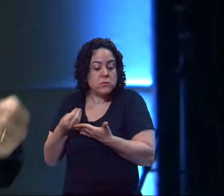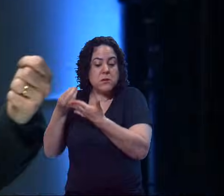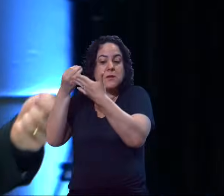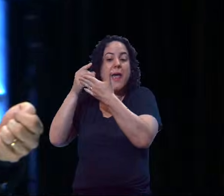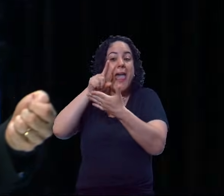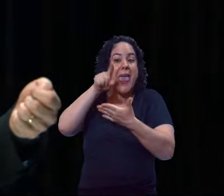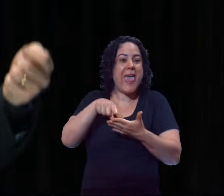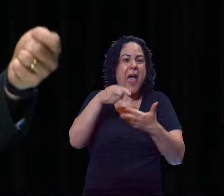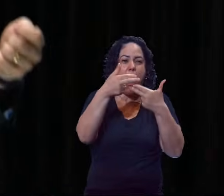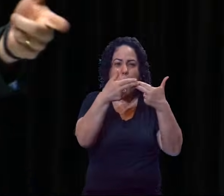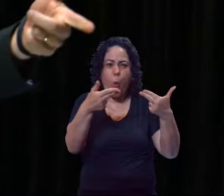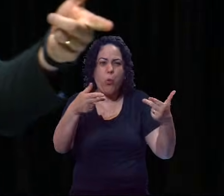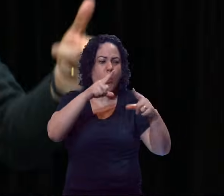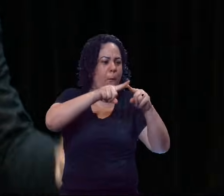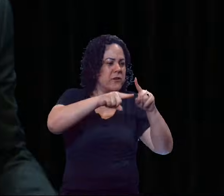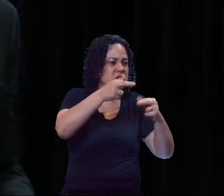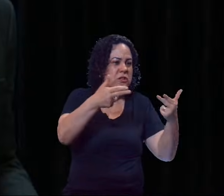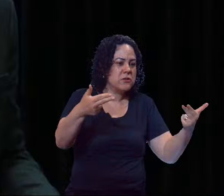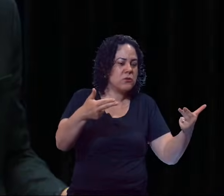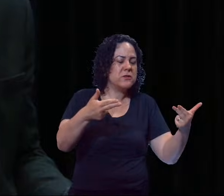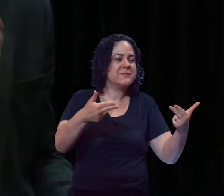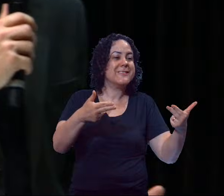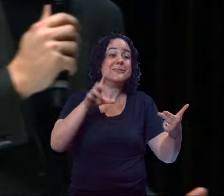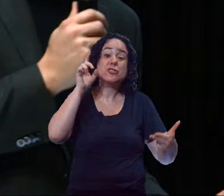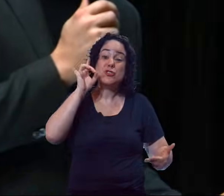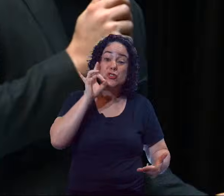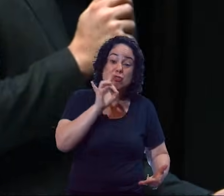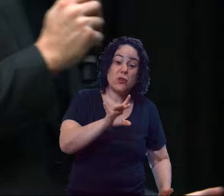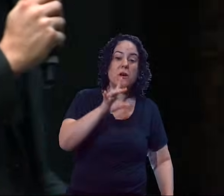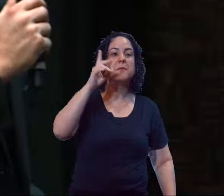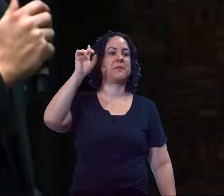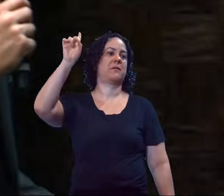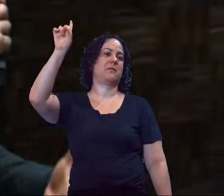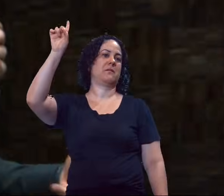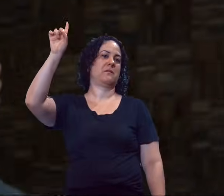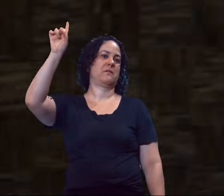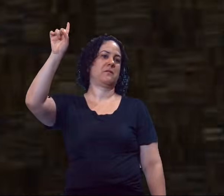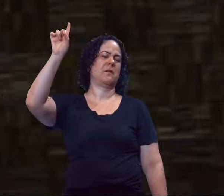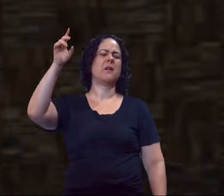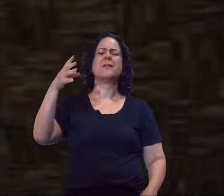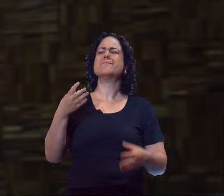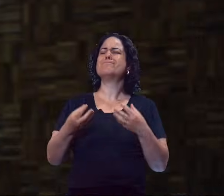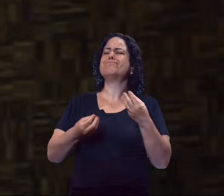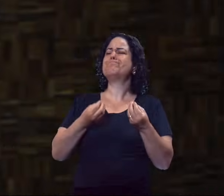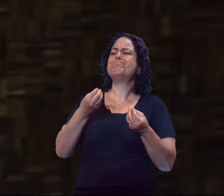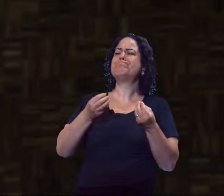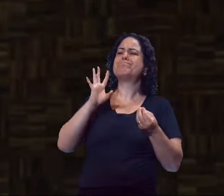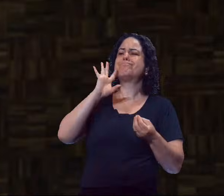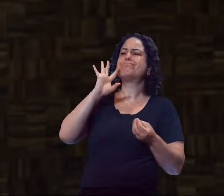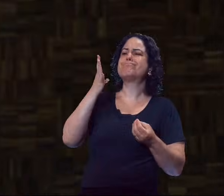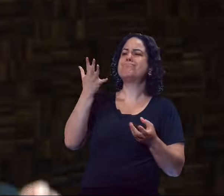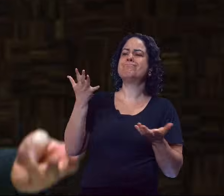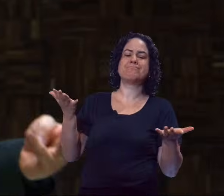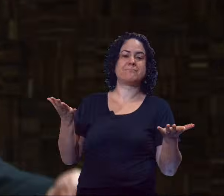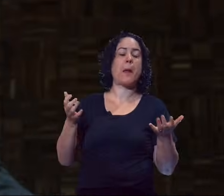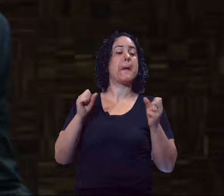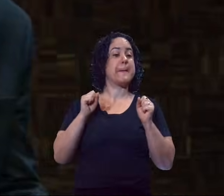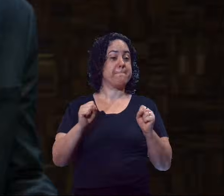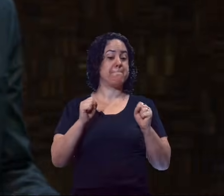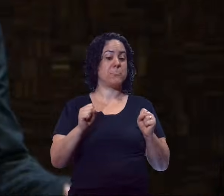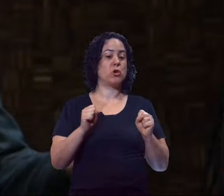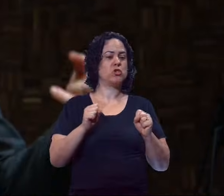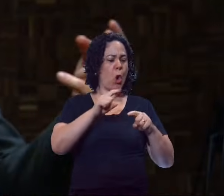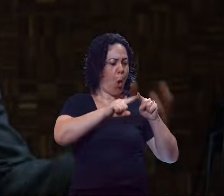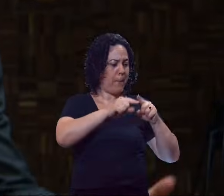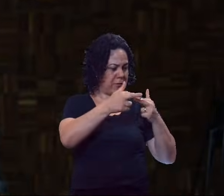é empregar exclusividade. Tá? Mas como é que isso funciona? A gente pode consagrar